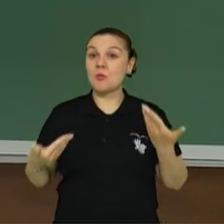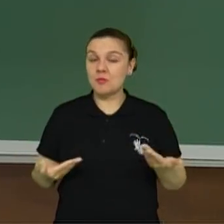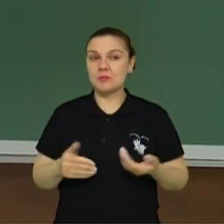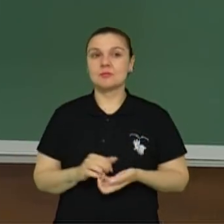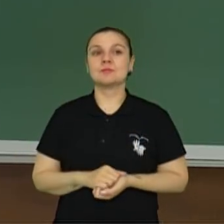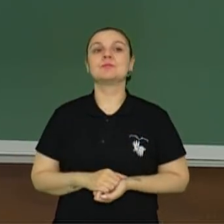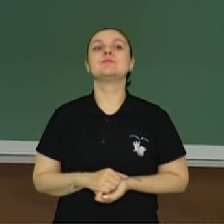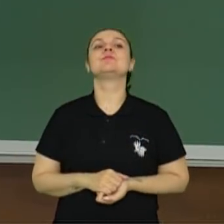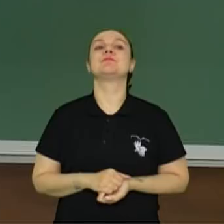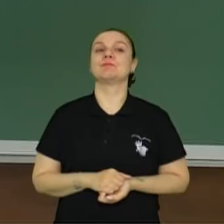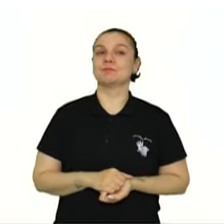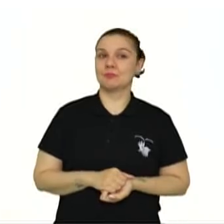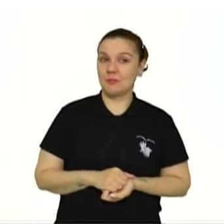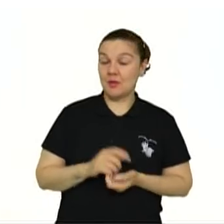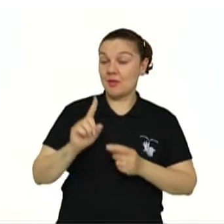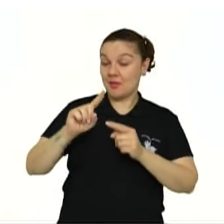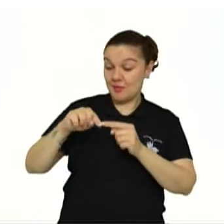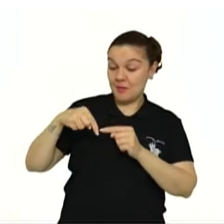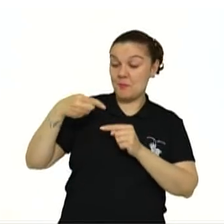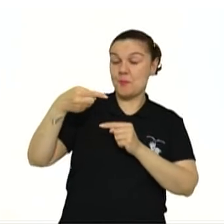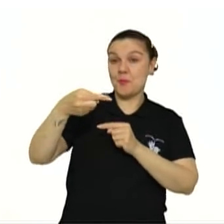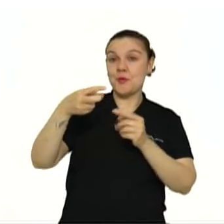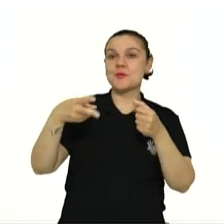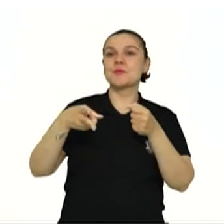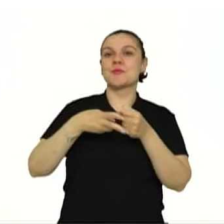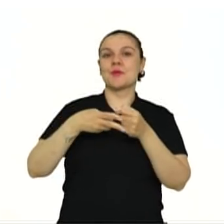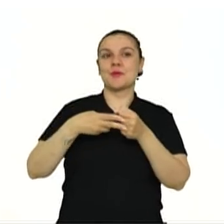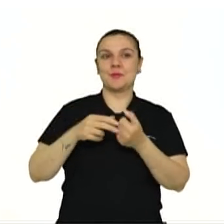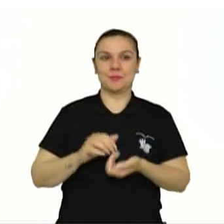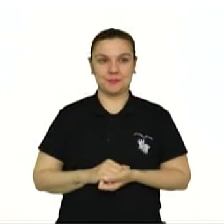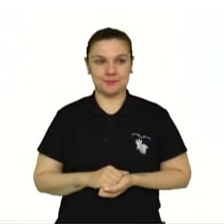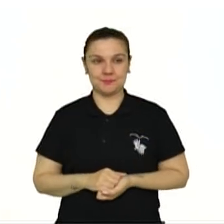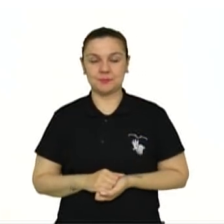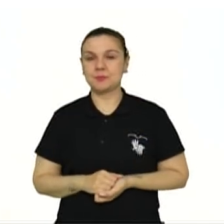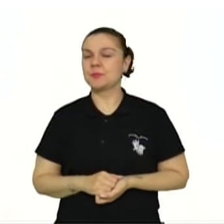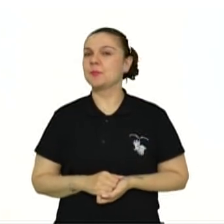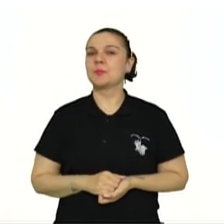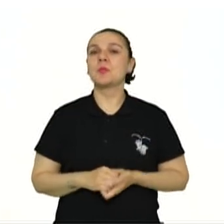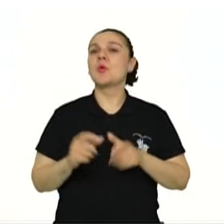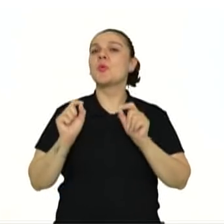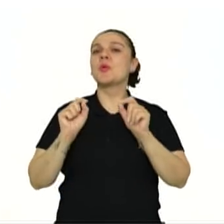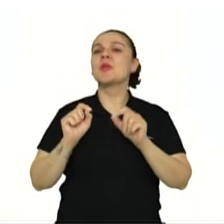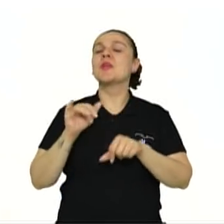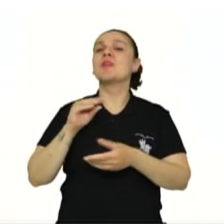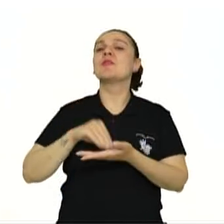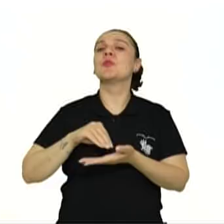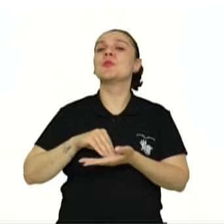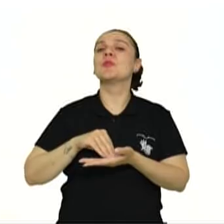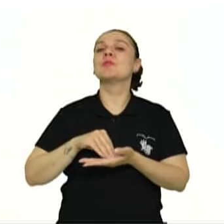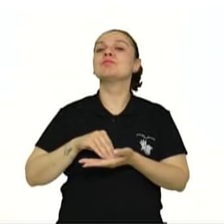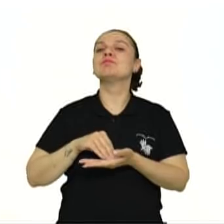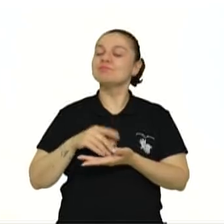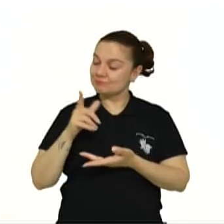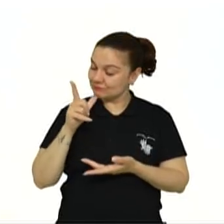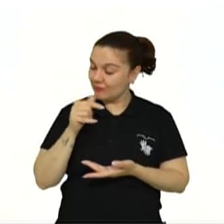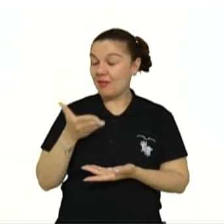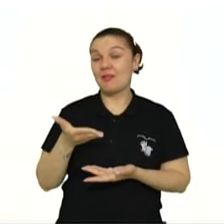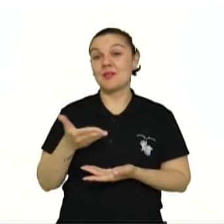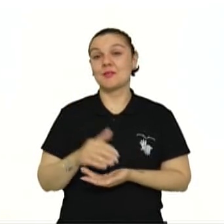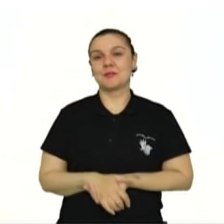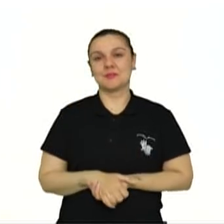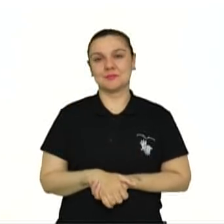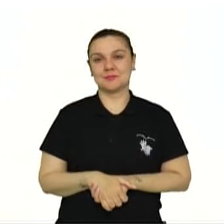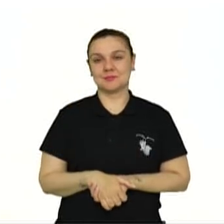Vamos ver aqui. Apareceu depois do verbo, né? O que faltou? Água,